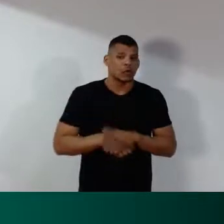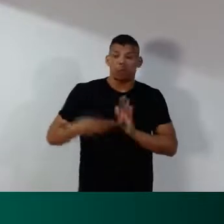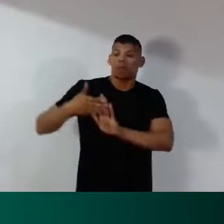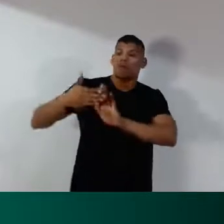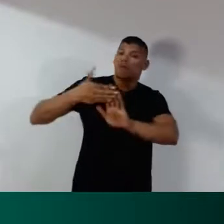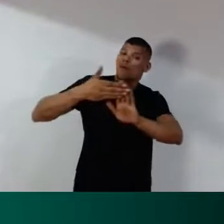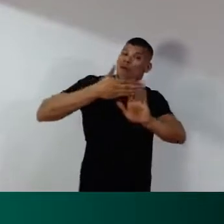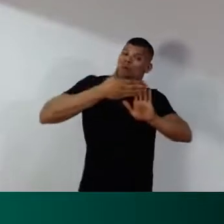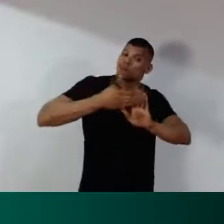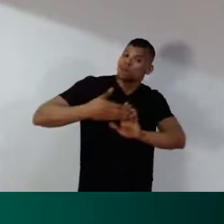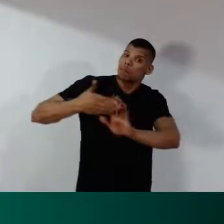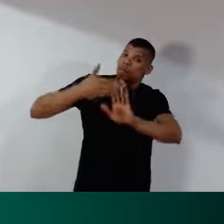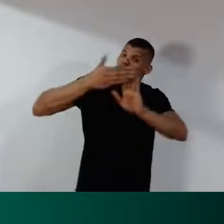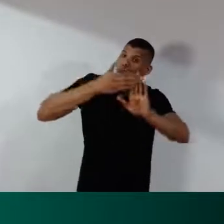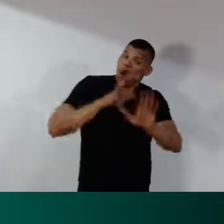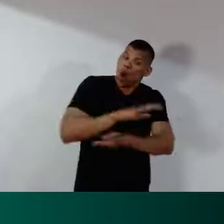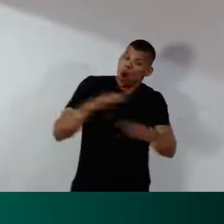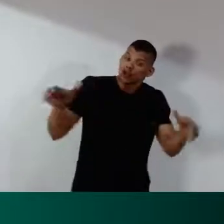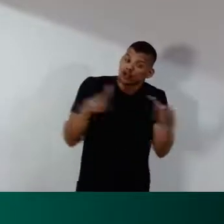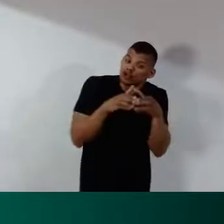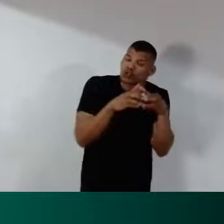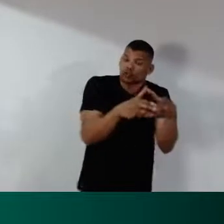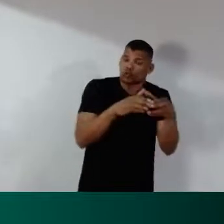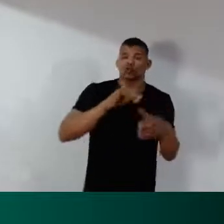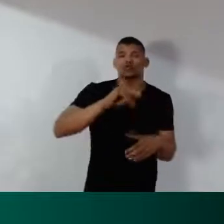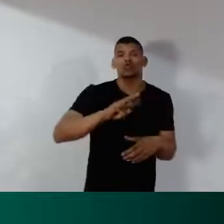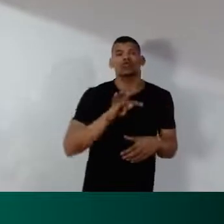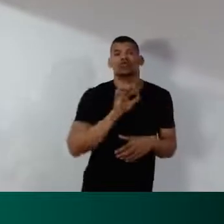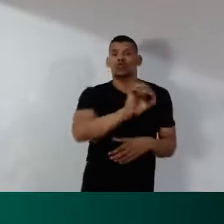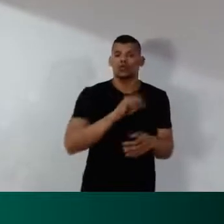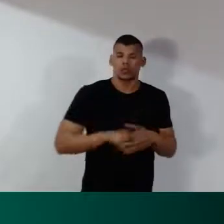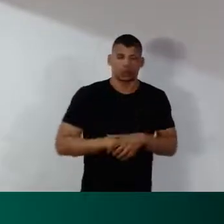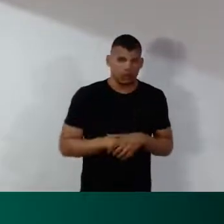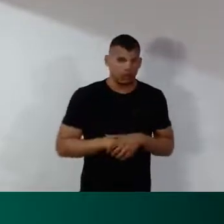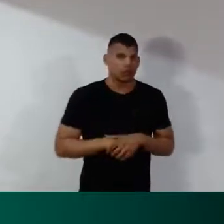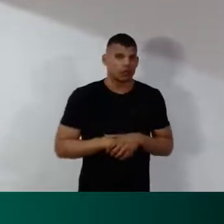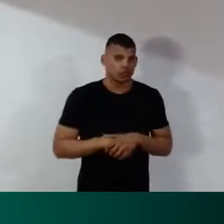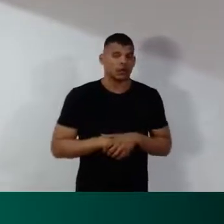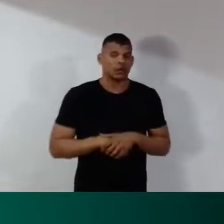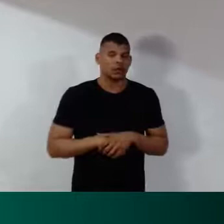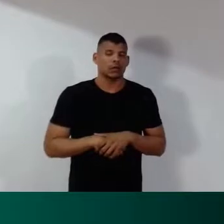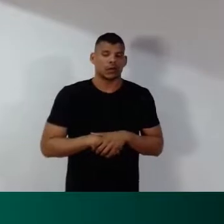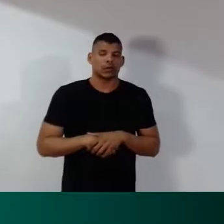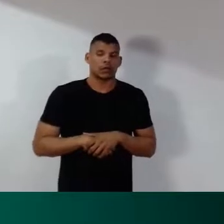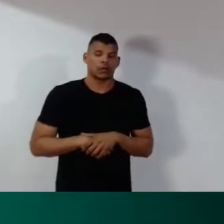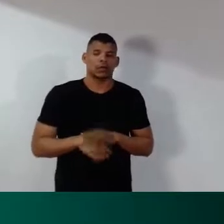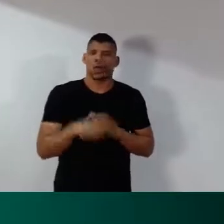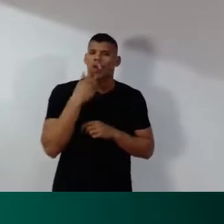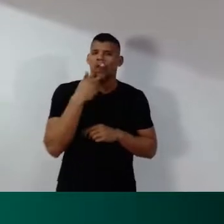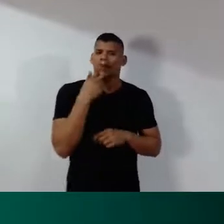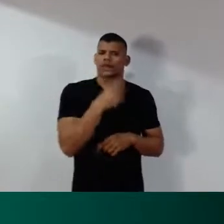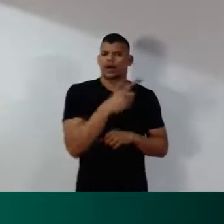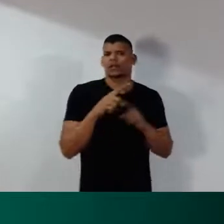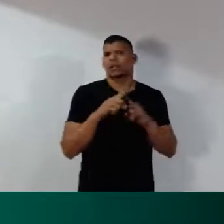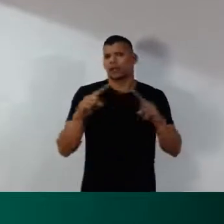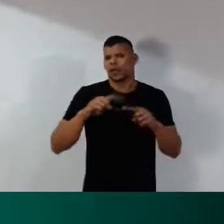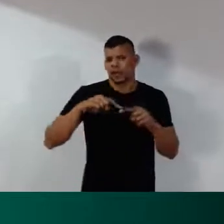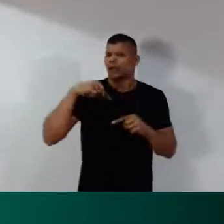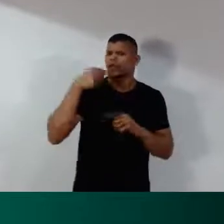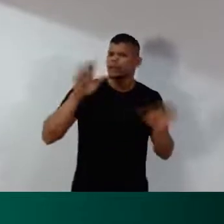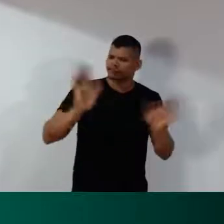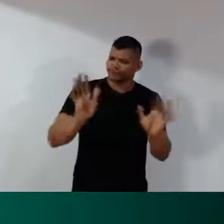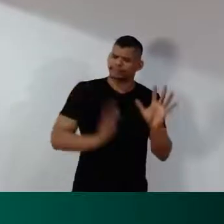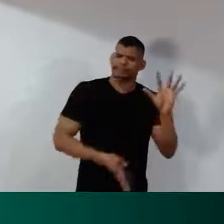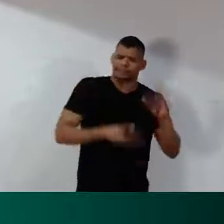fazer junto acho que resumindo foi o que mais me saltou aos olhos da tua fala mas depois a gente vai